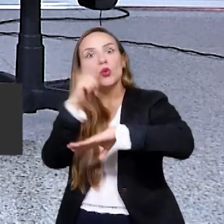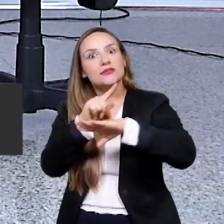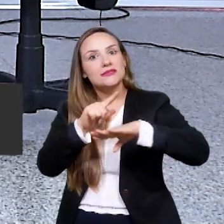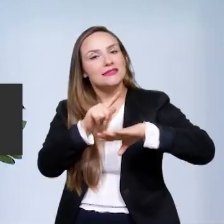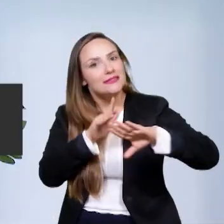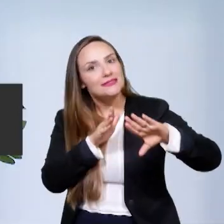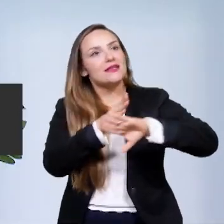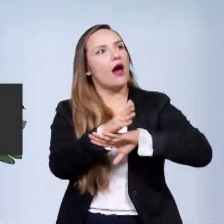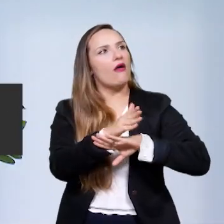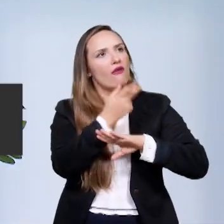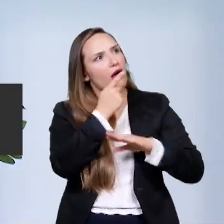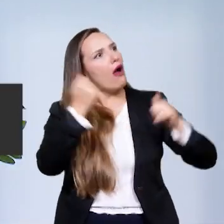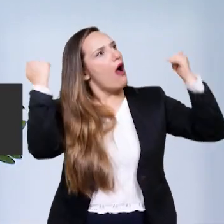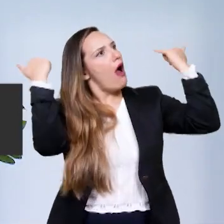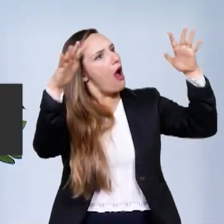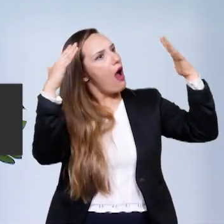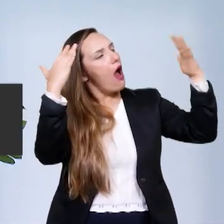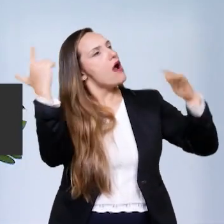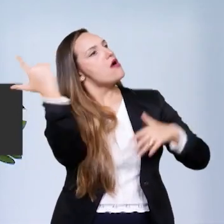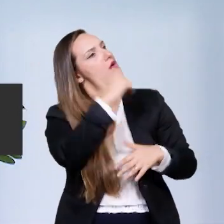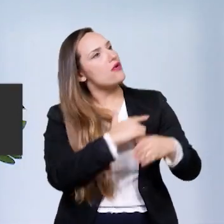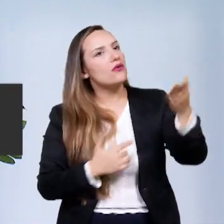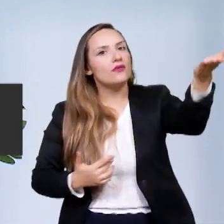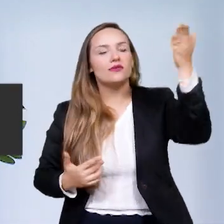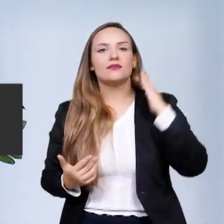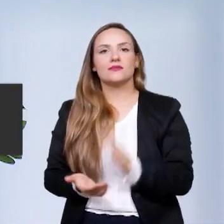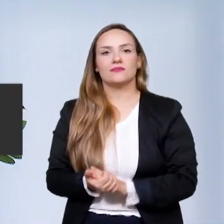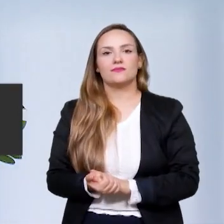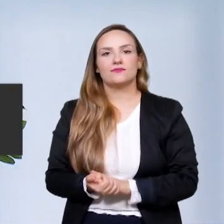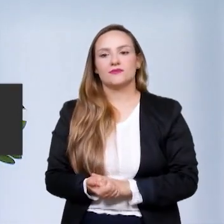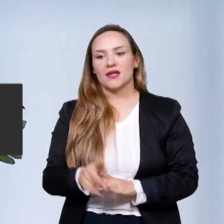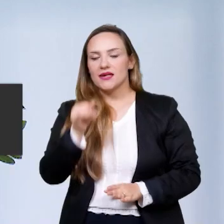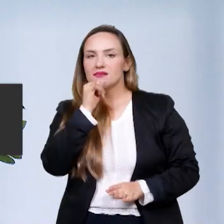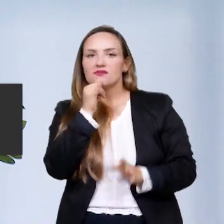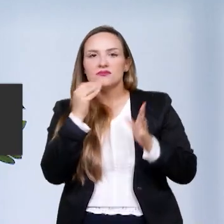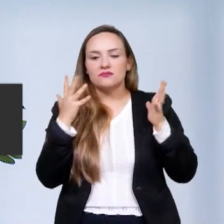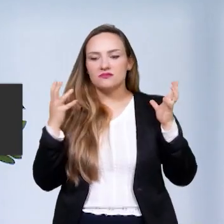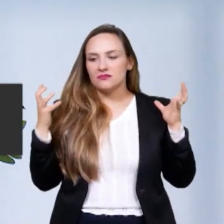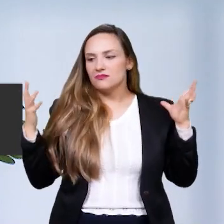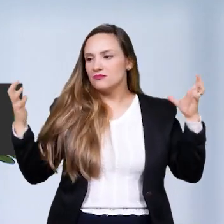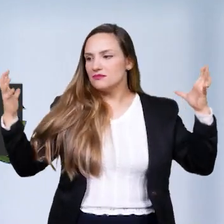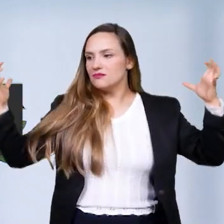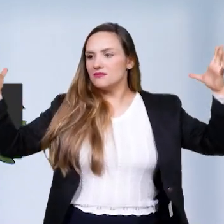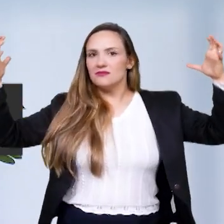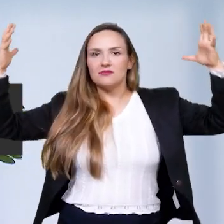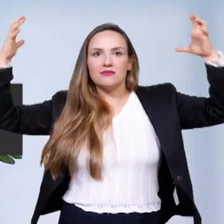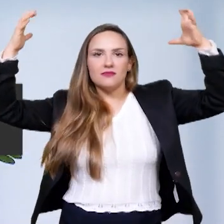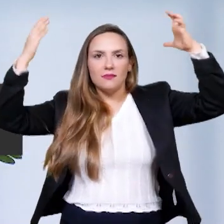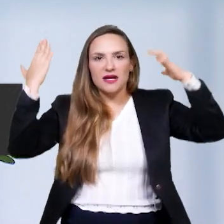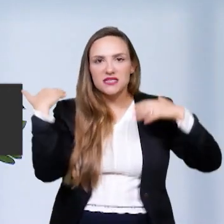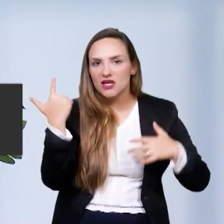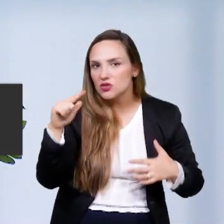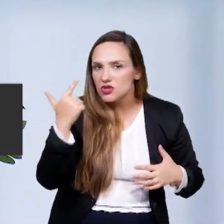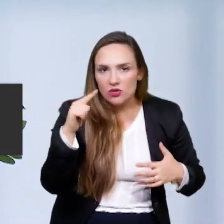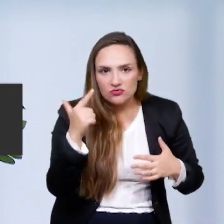exatamente. Né? Essa questão do cabelo, antes não tinha cosmético para os cabelos, antes não tinha cosmético para a pele negra. Hoje